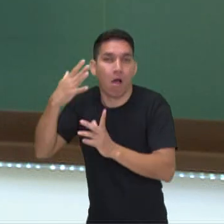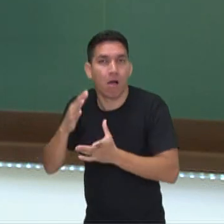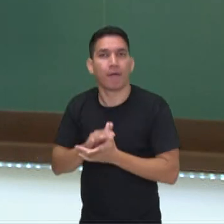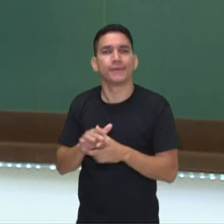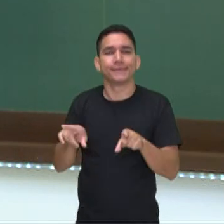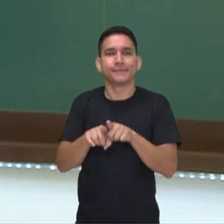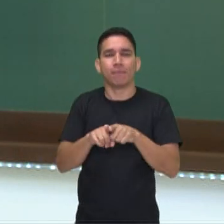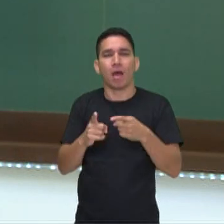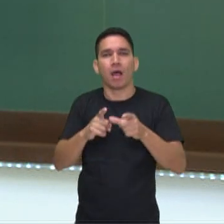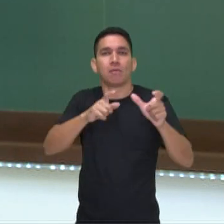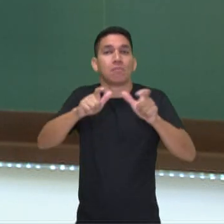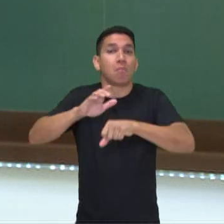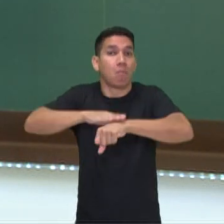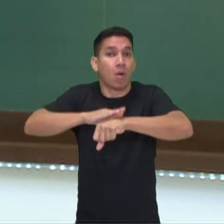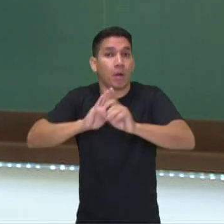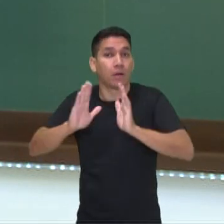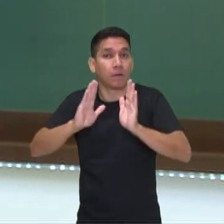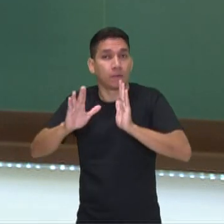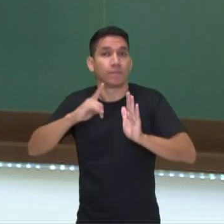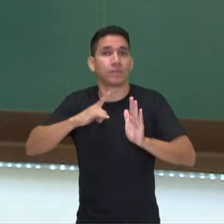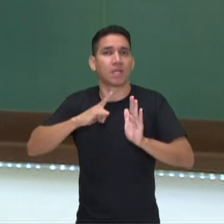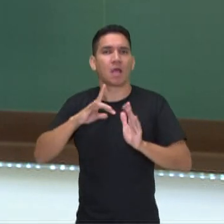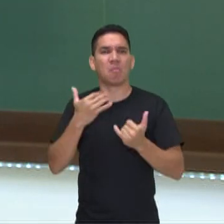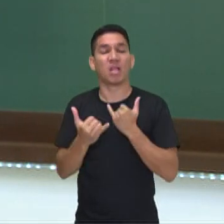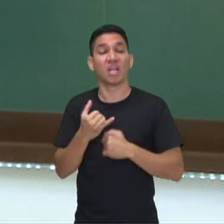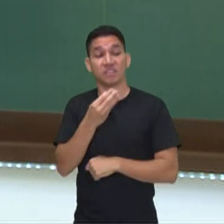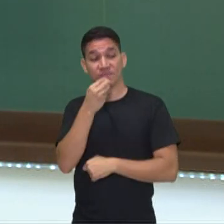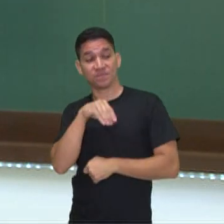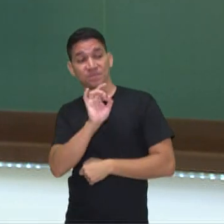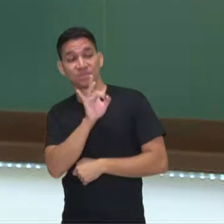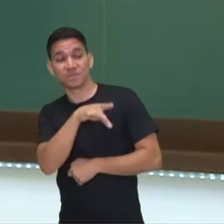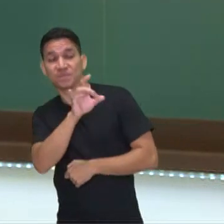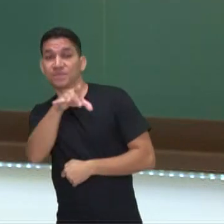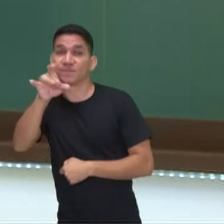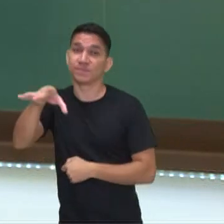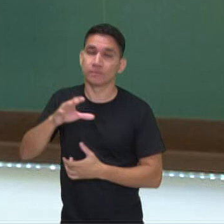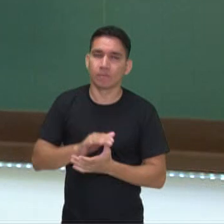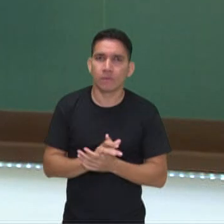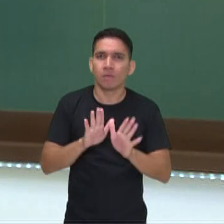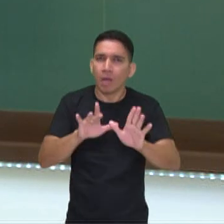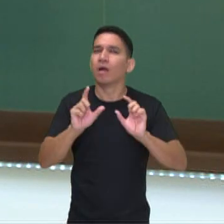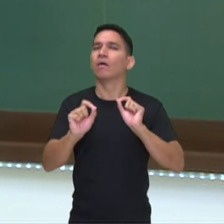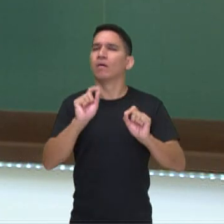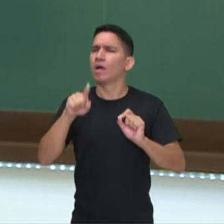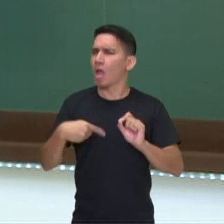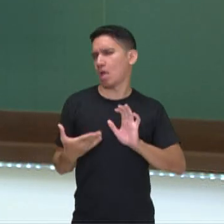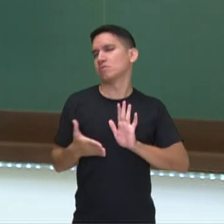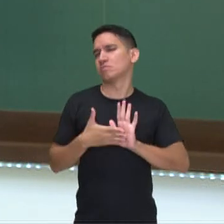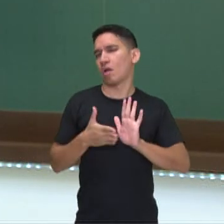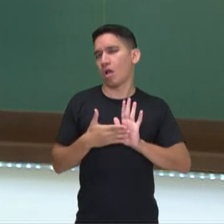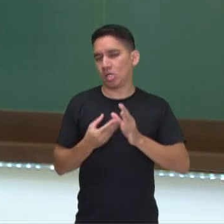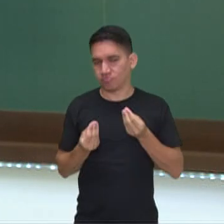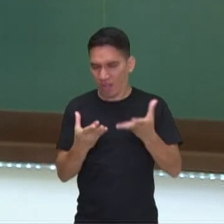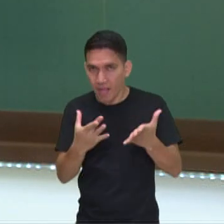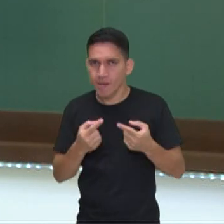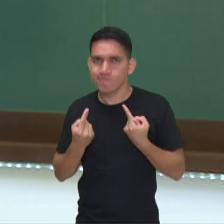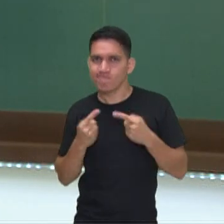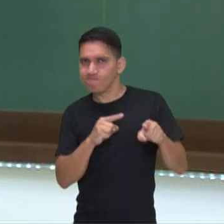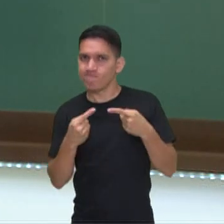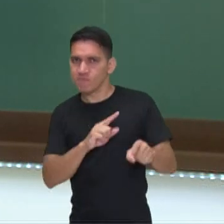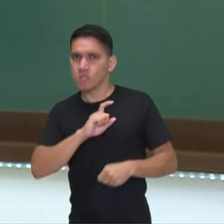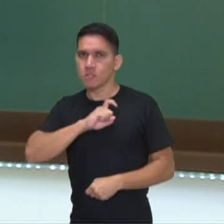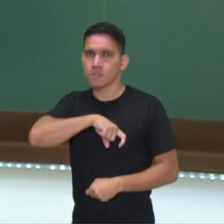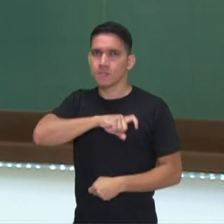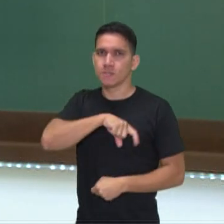E em certo momento até como com deboche. Né? Mas é proposital, porque a gente precisa buscar